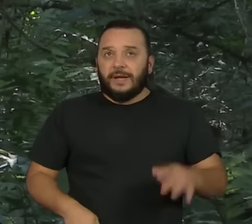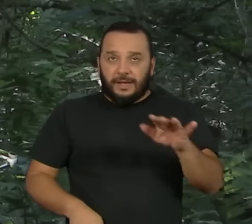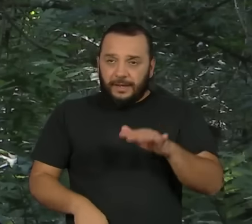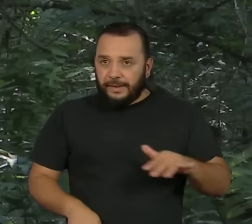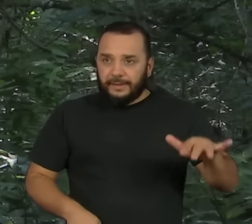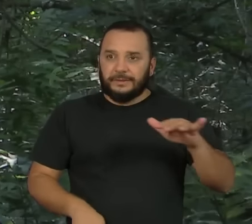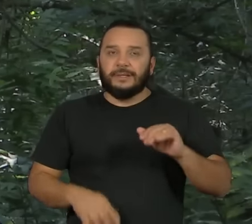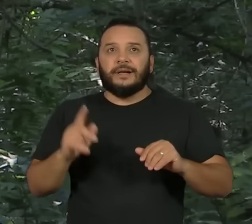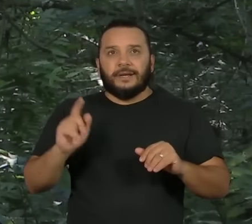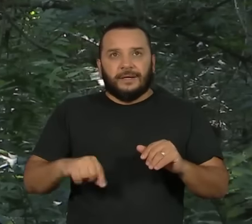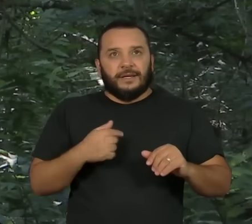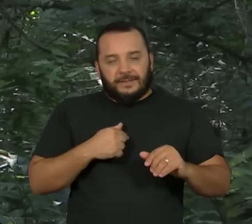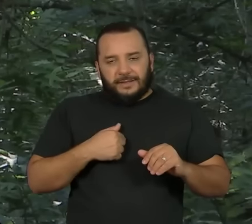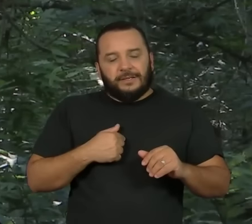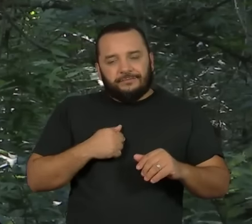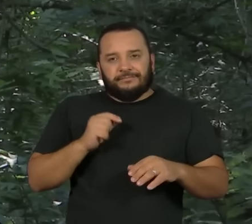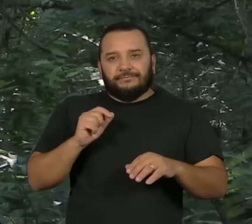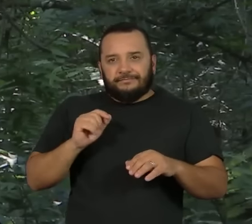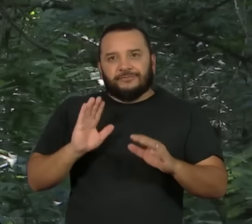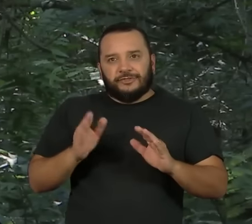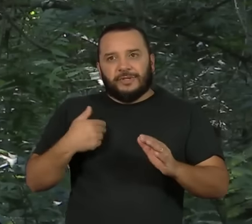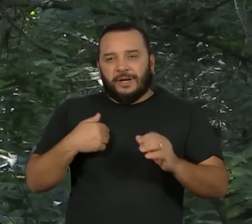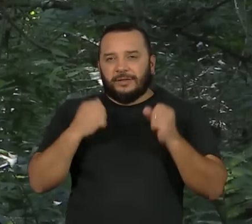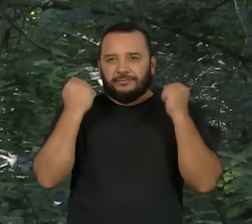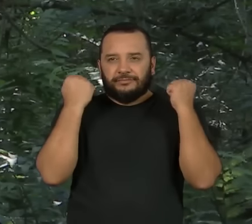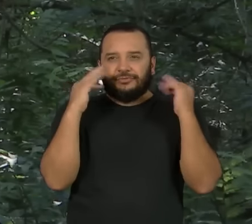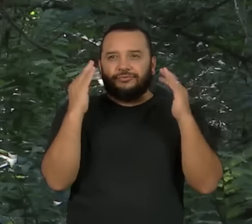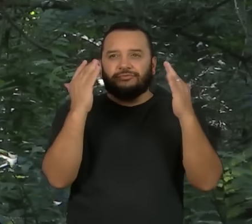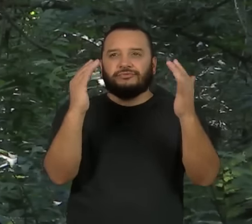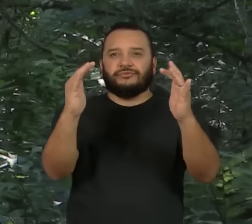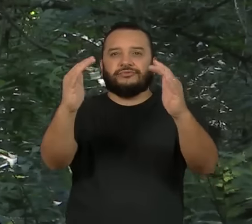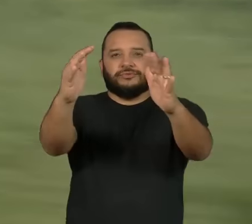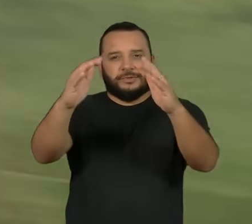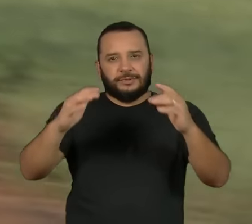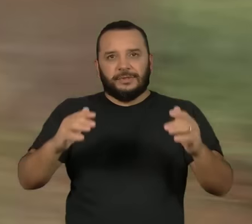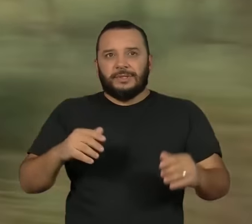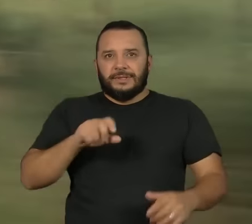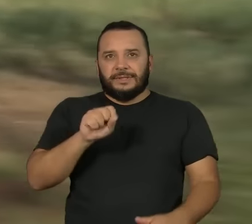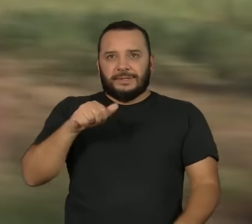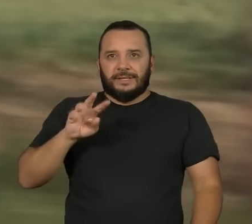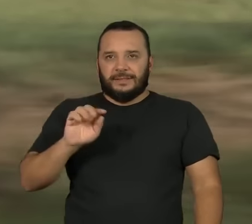é a semente da criação do Corredor Ecológico Santa Maria.